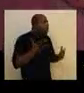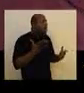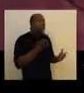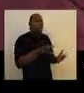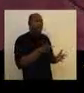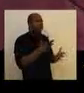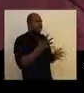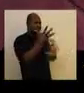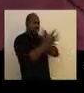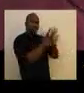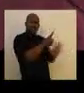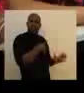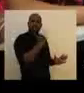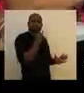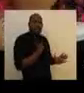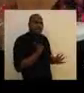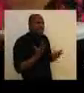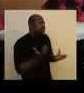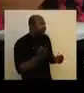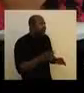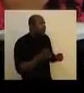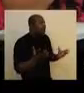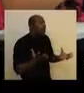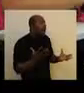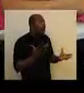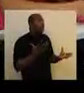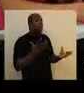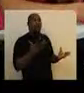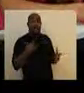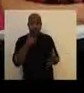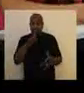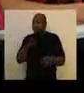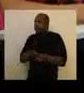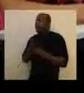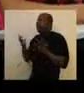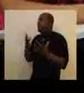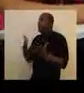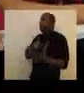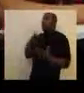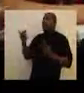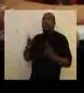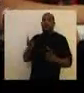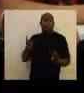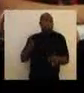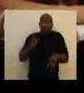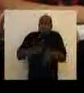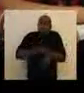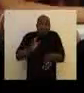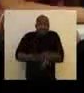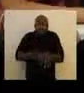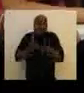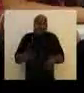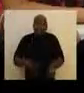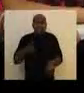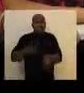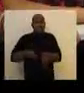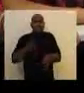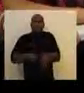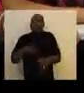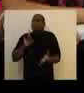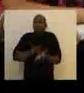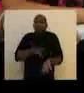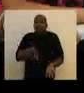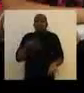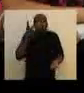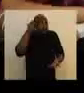E aí ela também levou um susto. E espontaneamente, de verdade, eu pedi desculpa. Aí ele